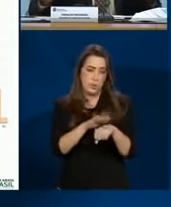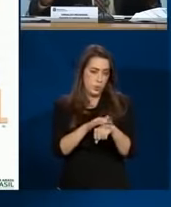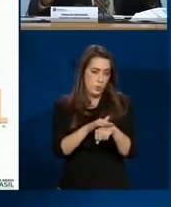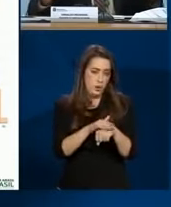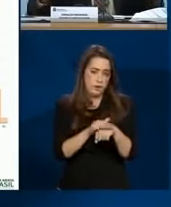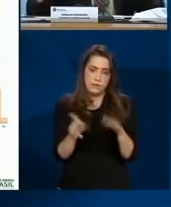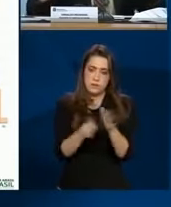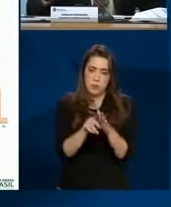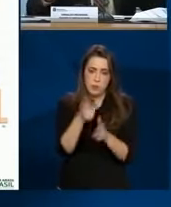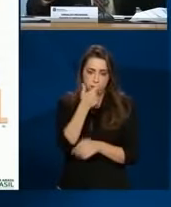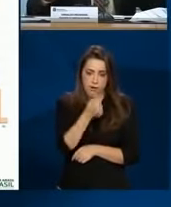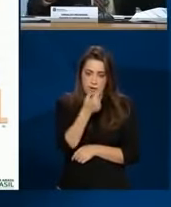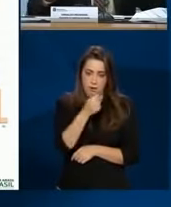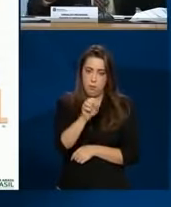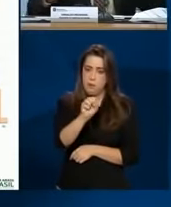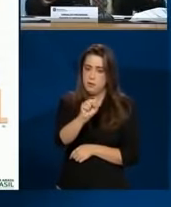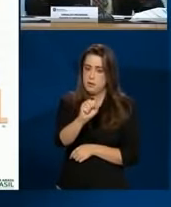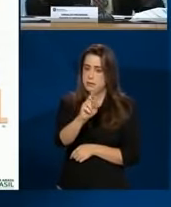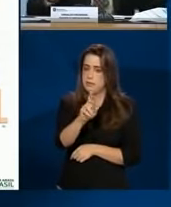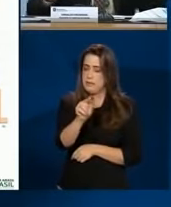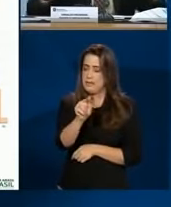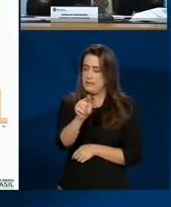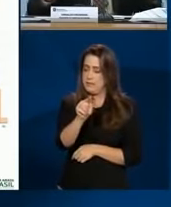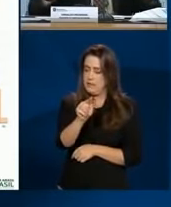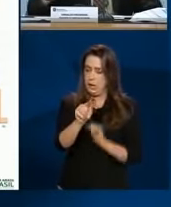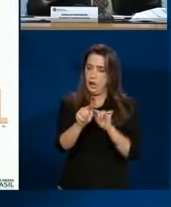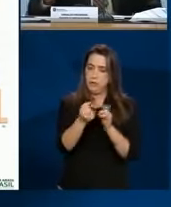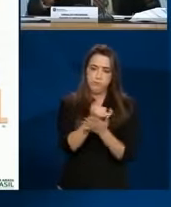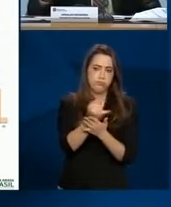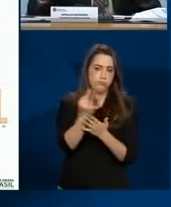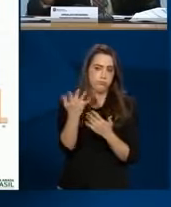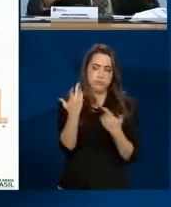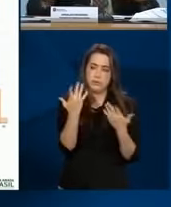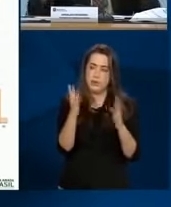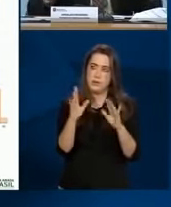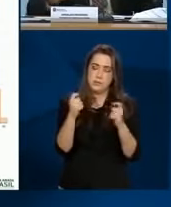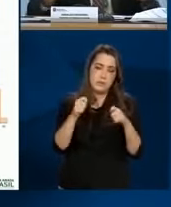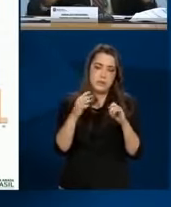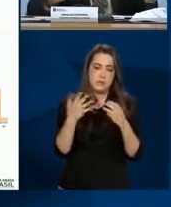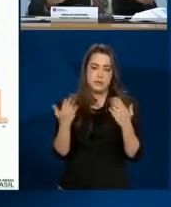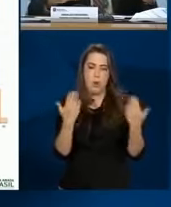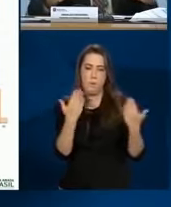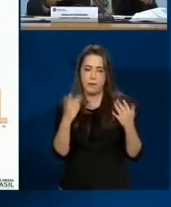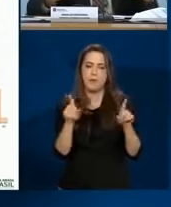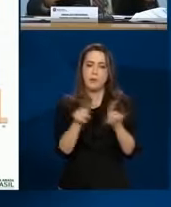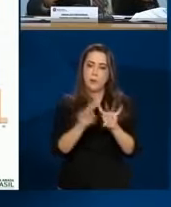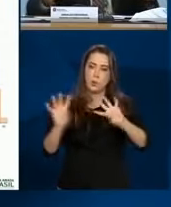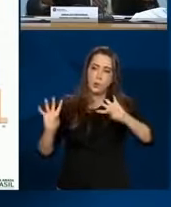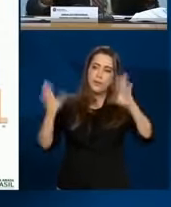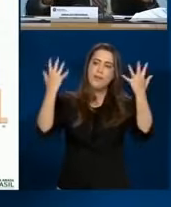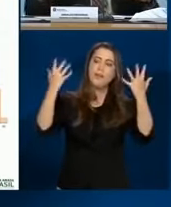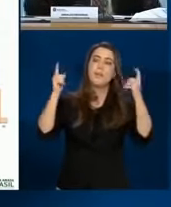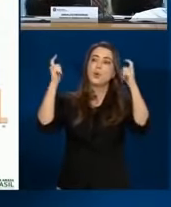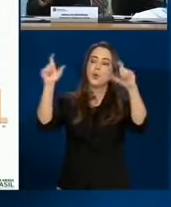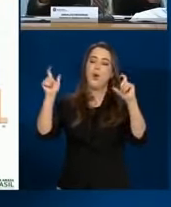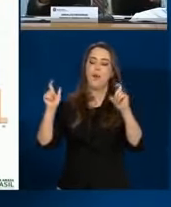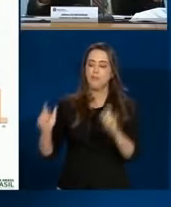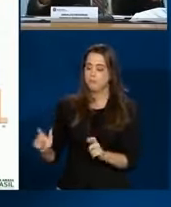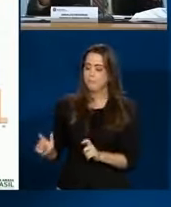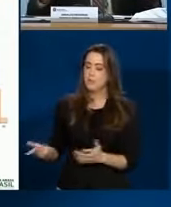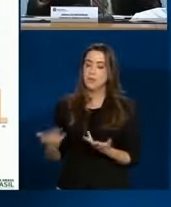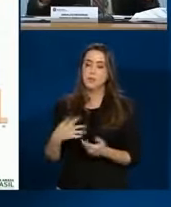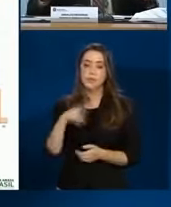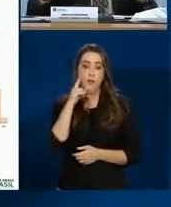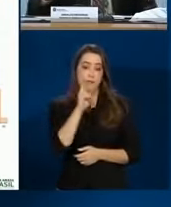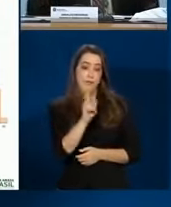No país, a gente tem diversas situações a depender da sazonalidade da região. É como já ouvi alguém dizer,